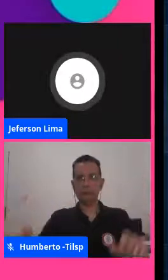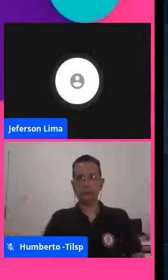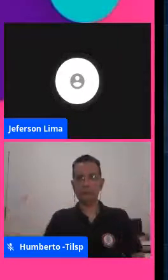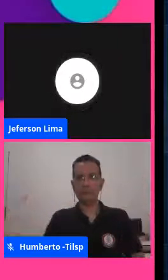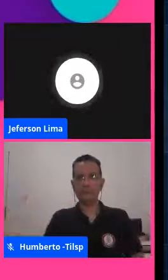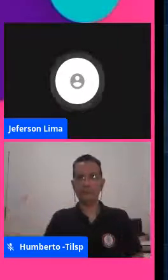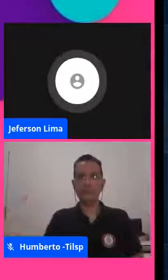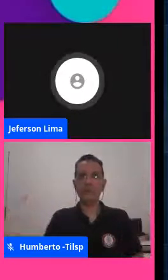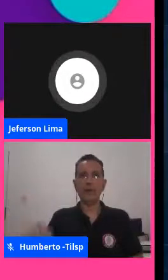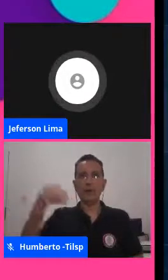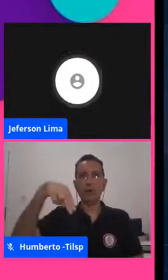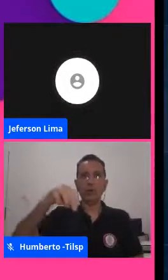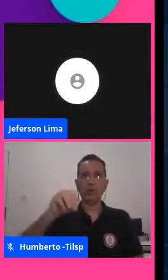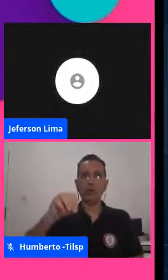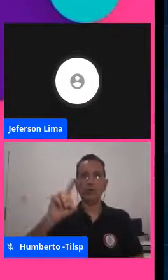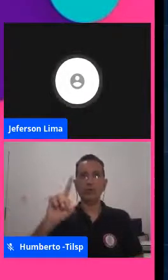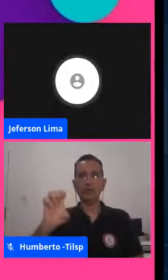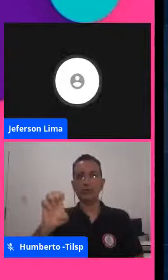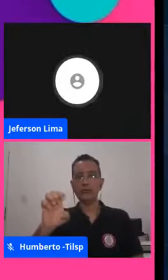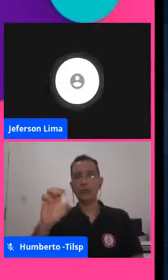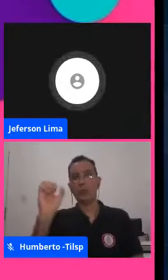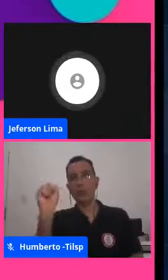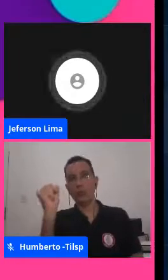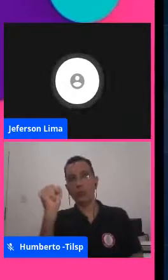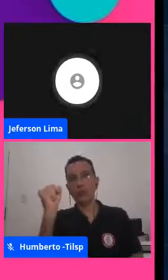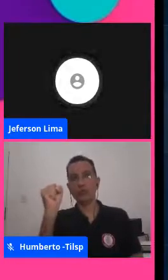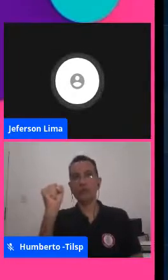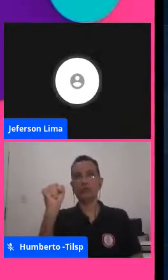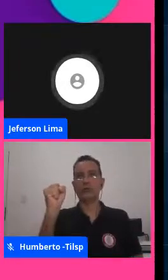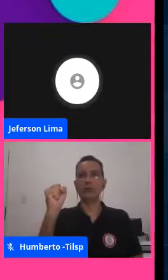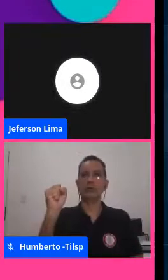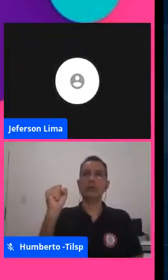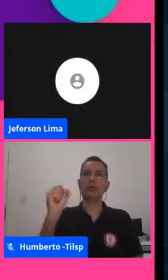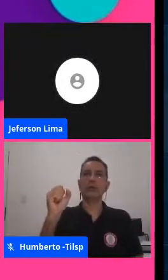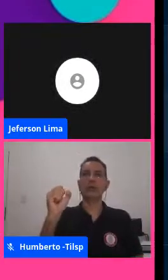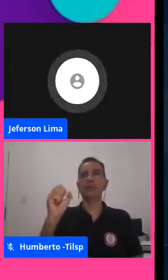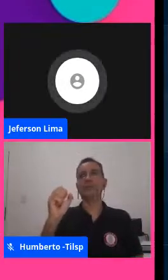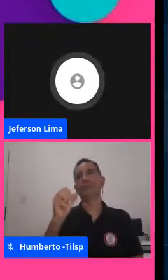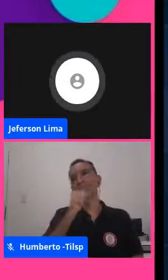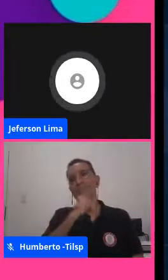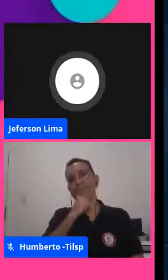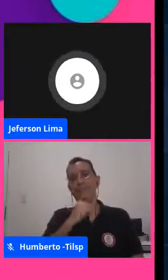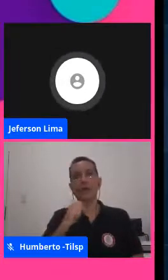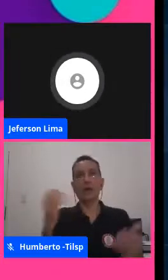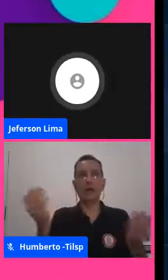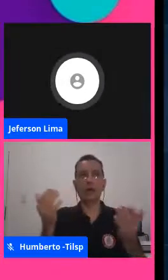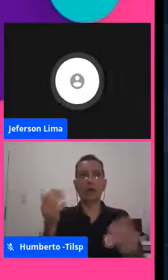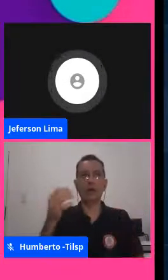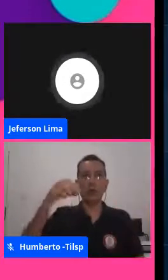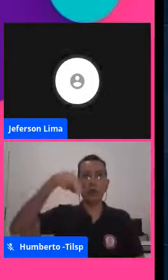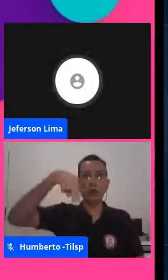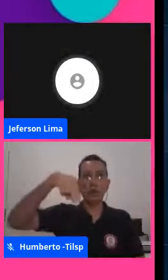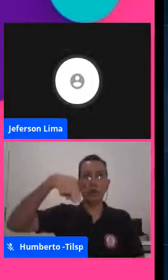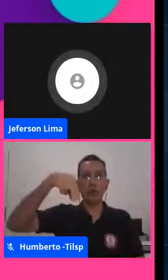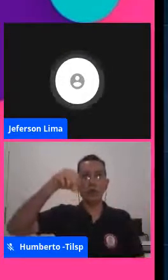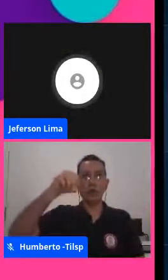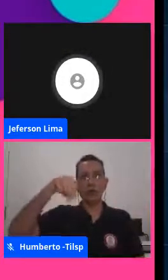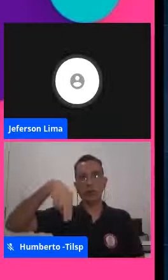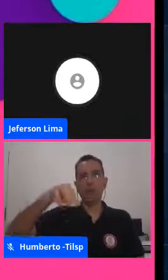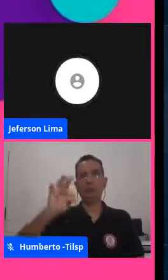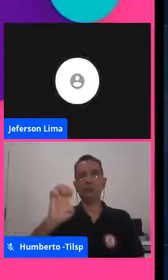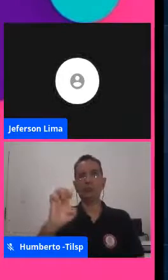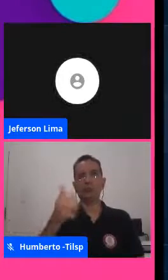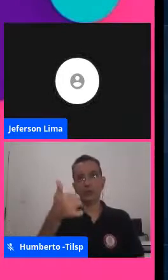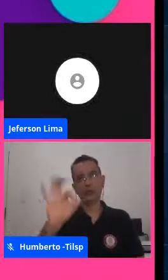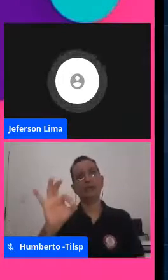Node 8 está depreciado. O ambiente Node 10 é o que você precisa utilizar e é o que vem configurado por